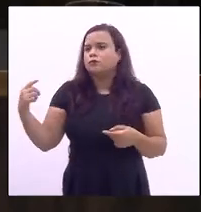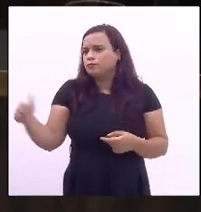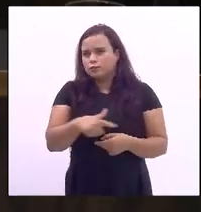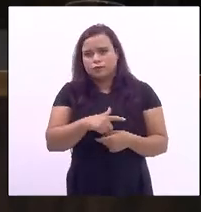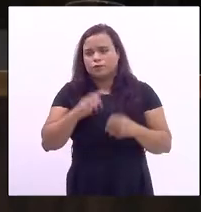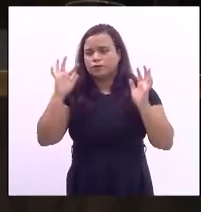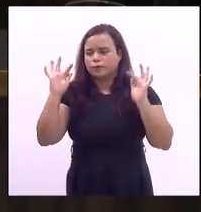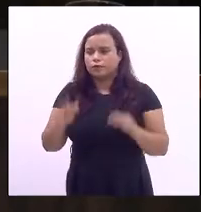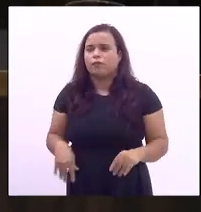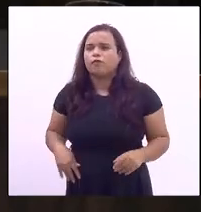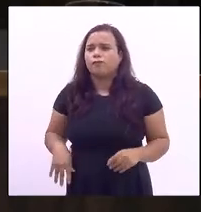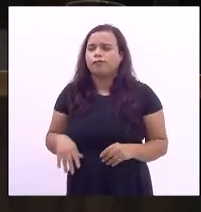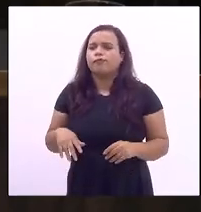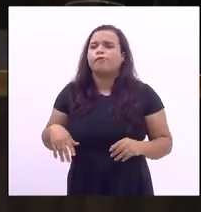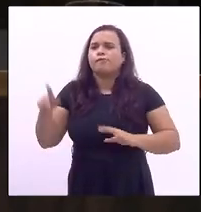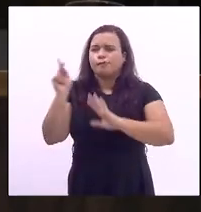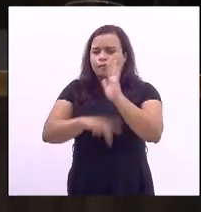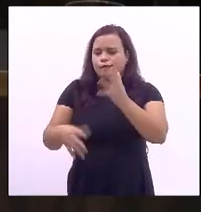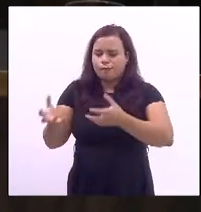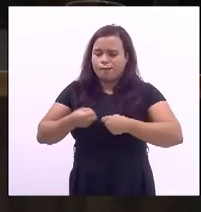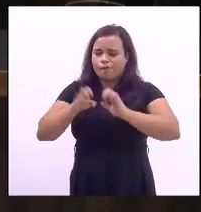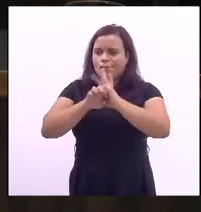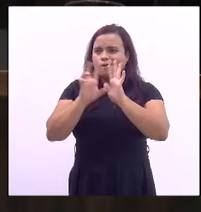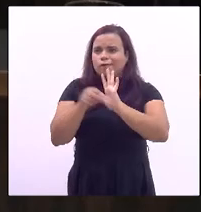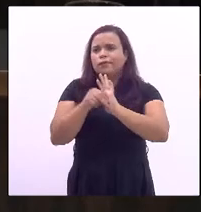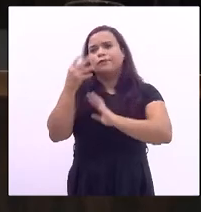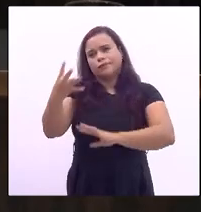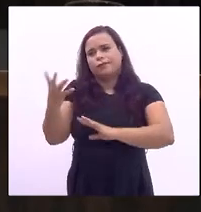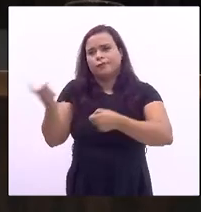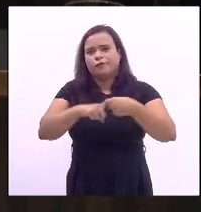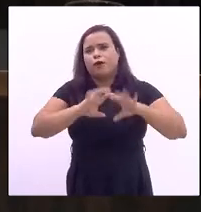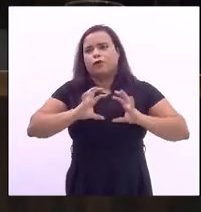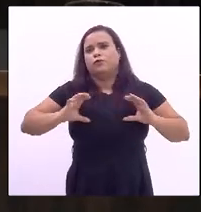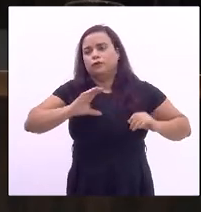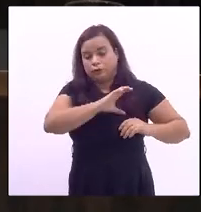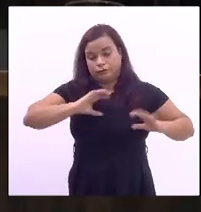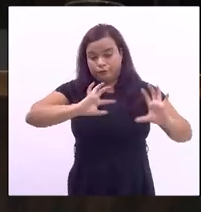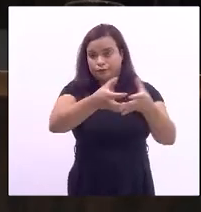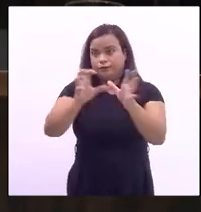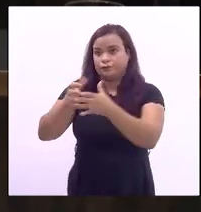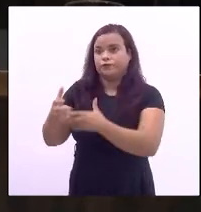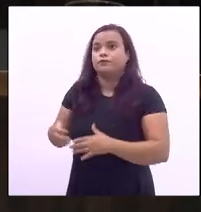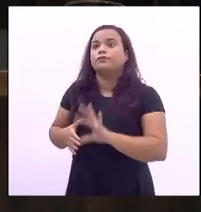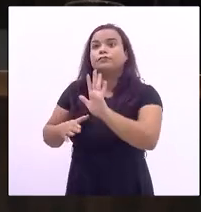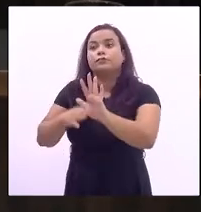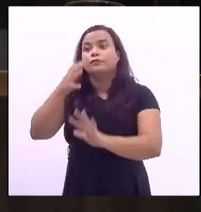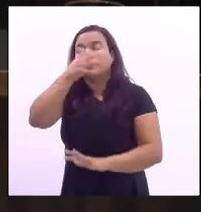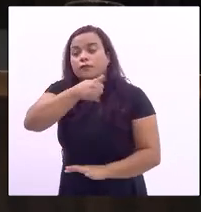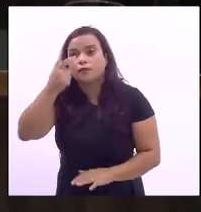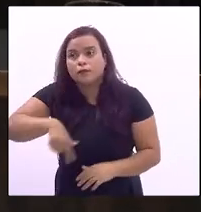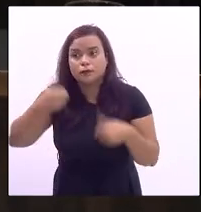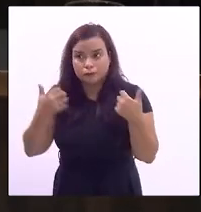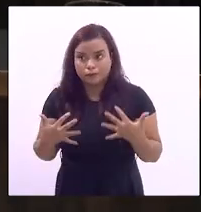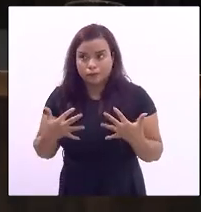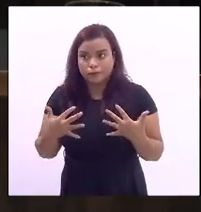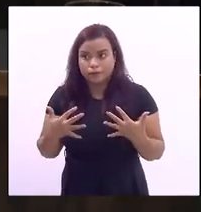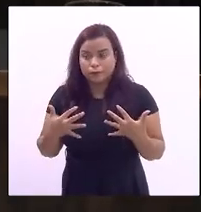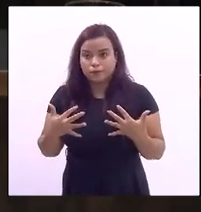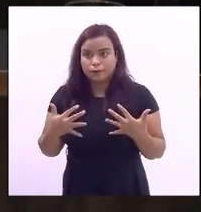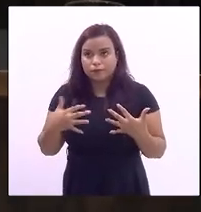Quem Queira discutir se a depressão pode até recebeu quatro emendas e atual nas comissões salvo de novo aqui ó